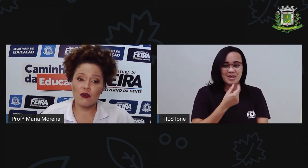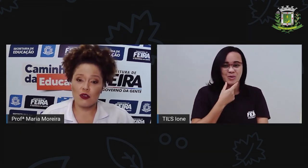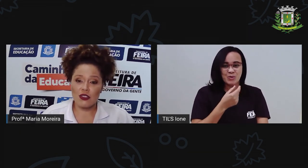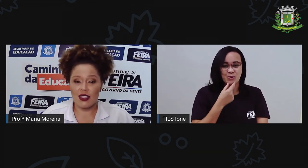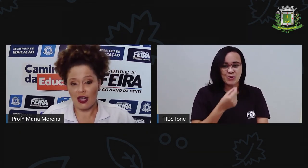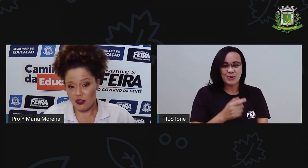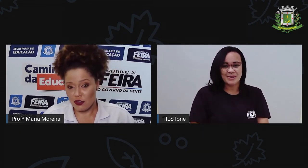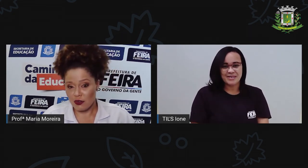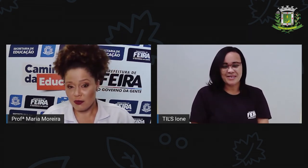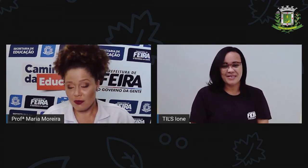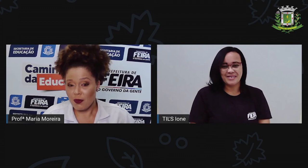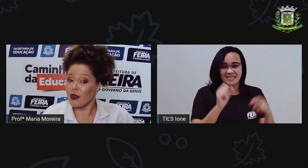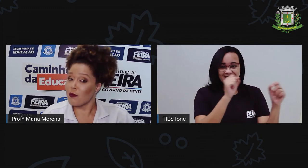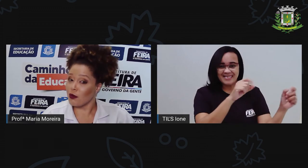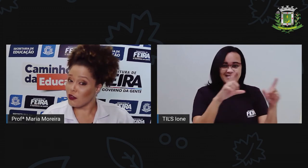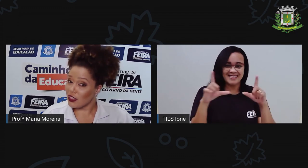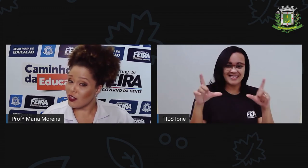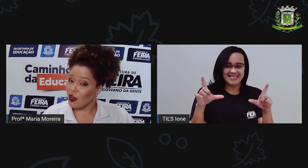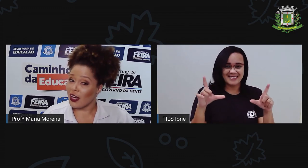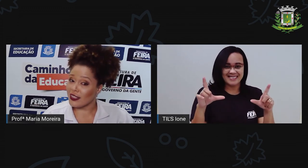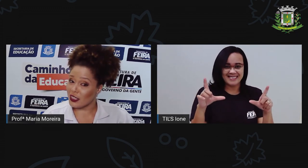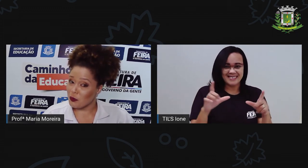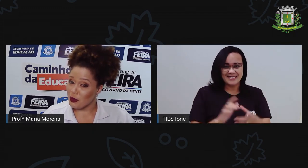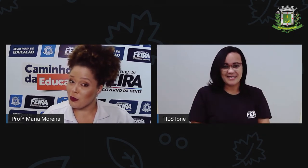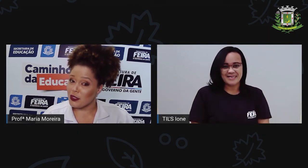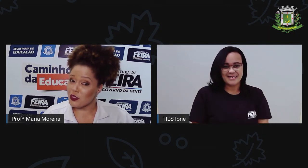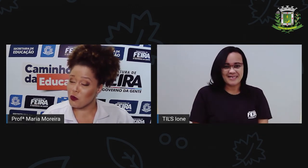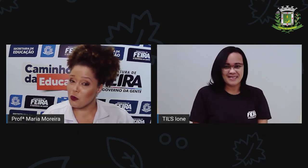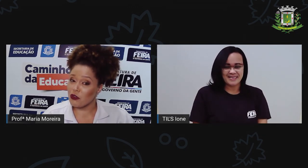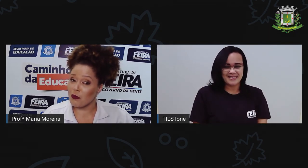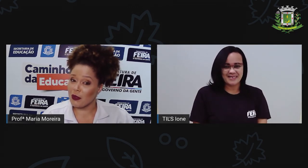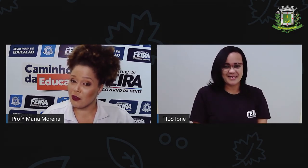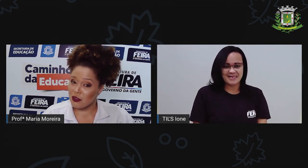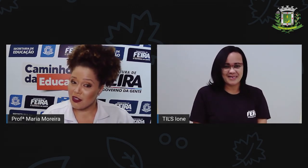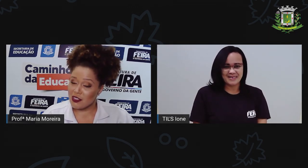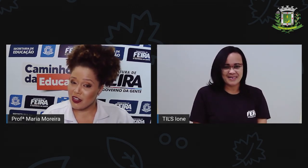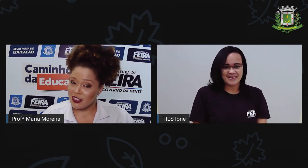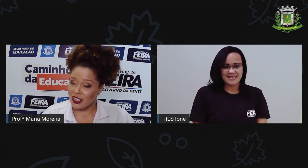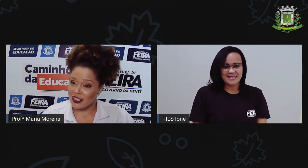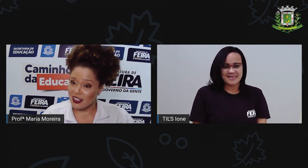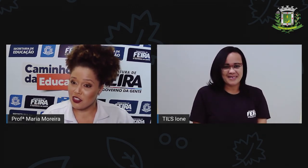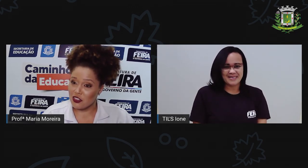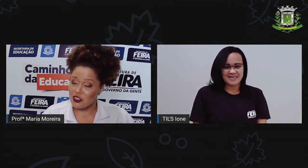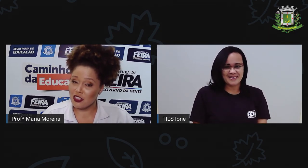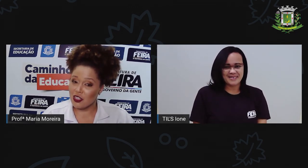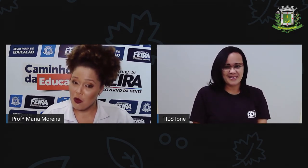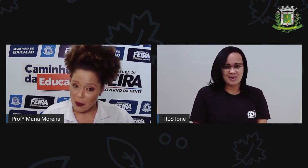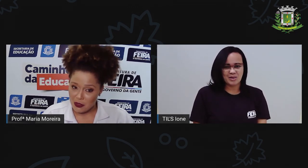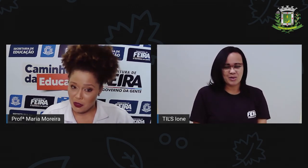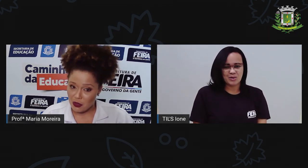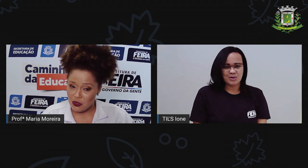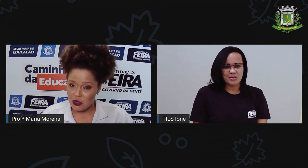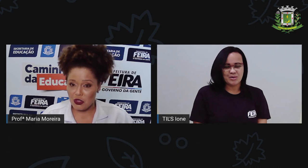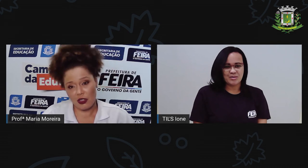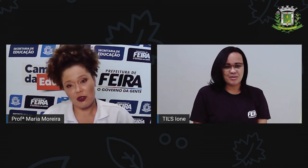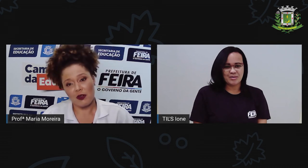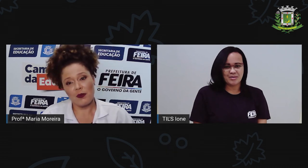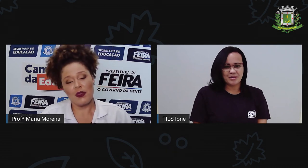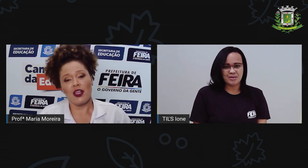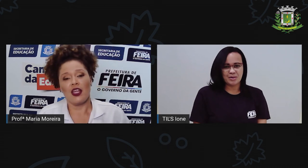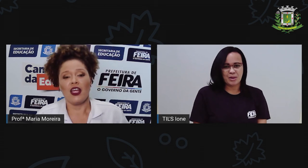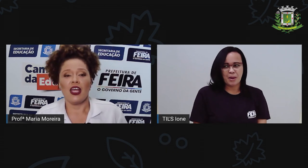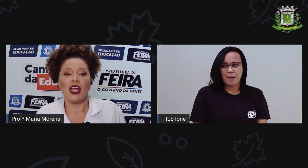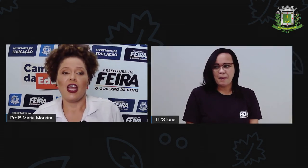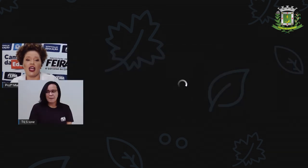traga o nosso slide. Pró Maria, corre ali atrás de Pedro para descobrir porque Pedro deu esse chá de cadeira na gente e não compartilhou o nosso joguinho.